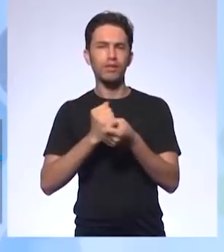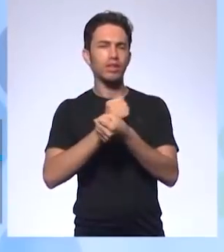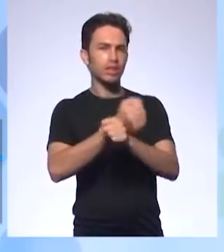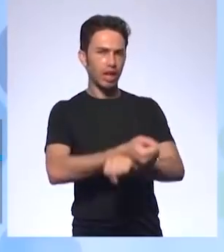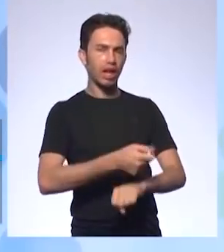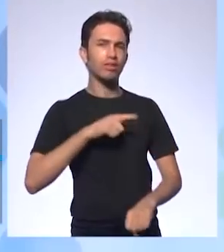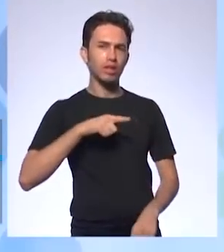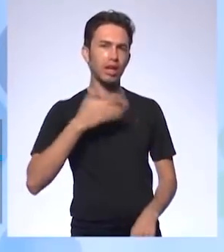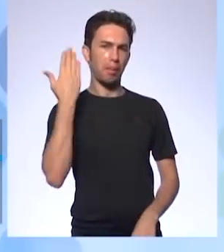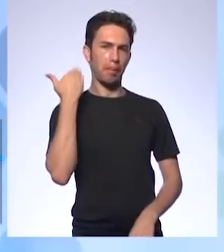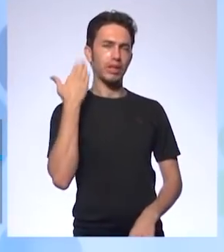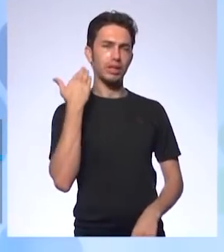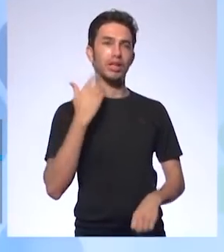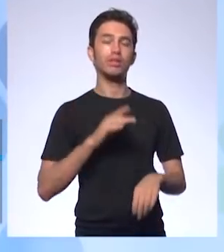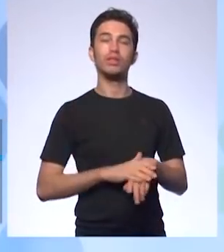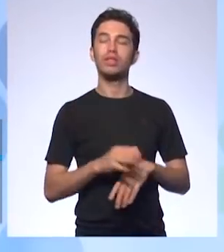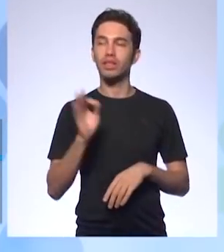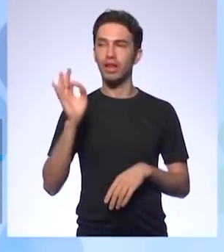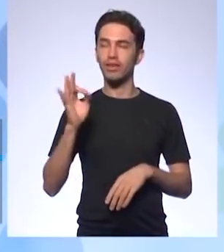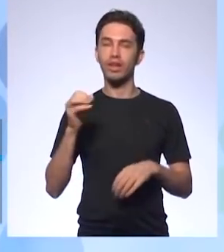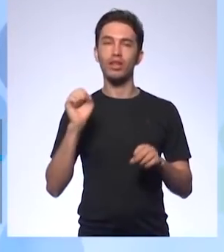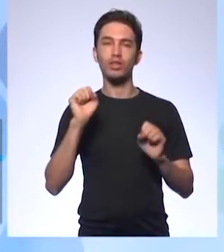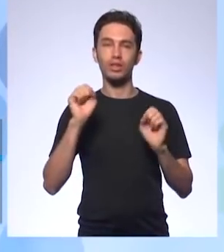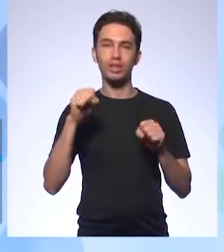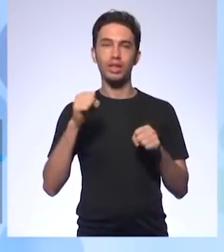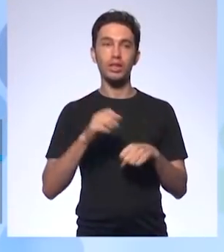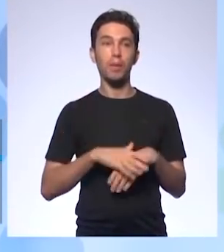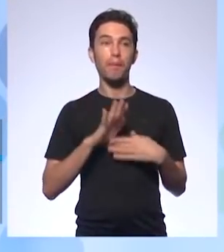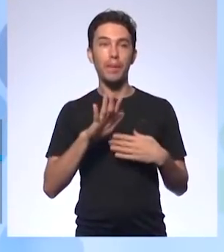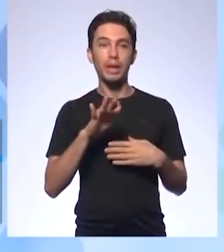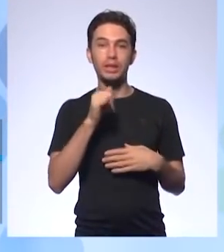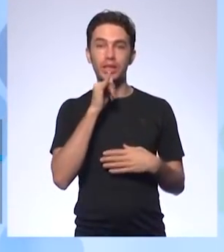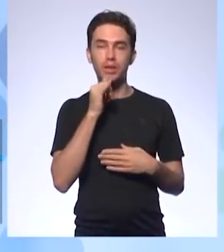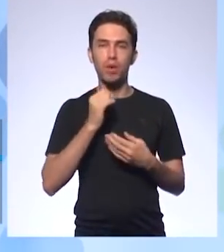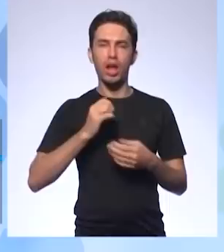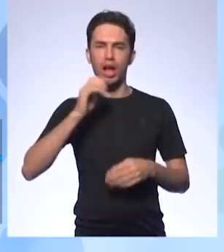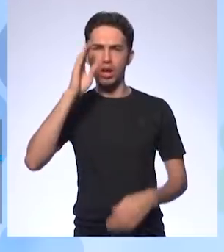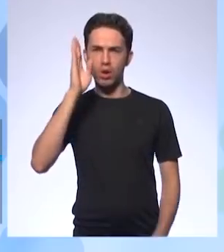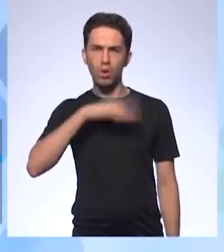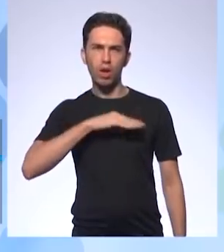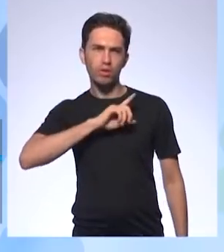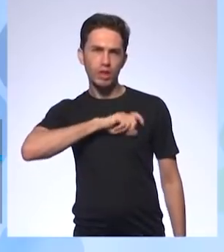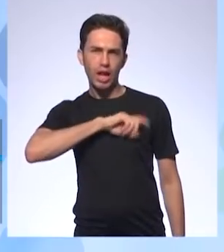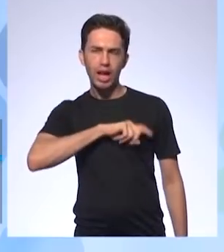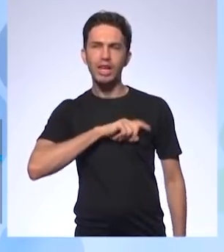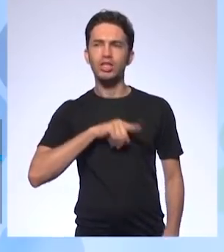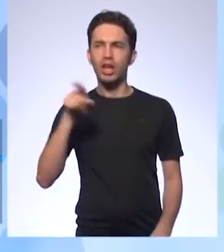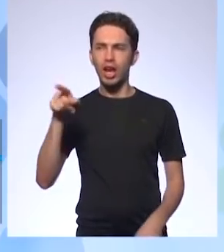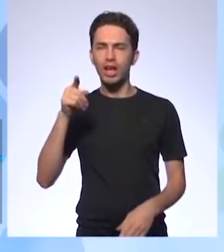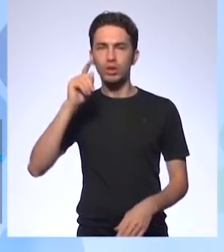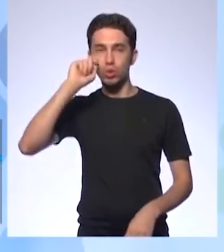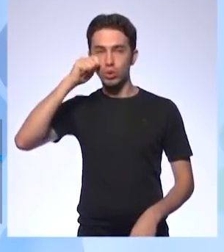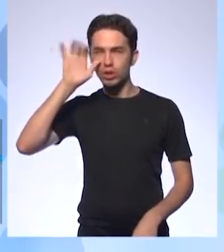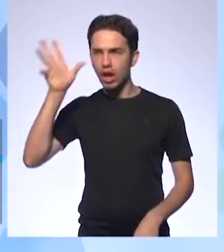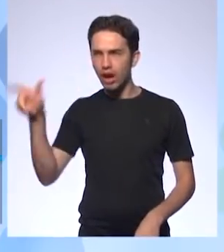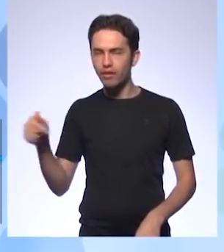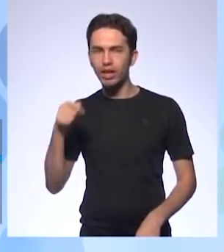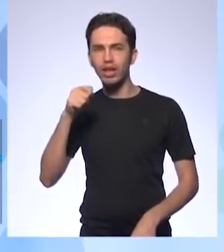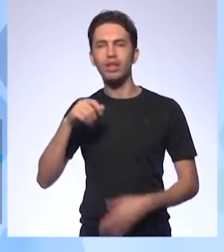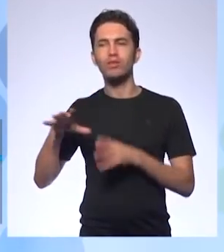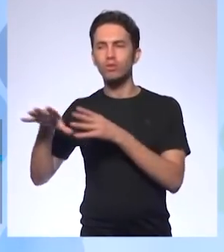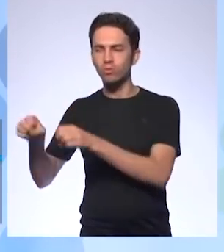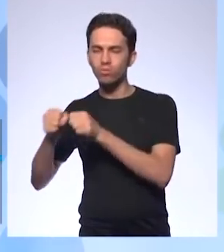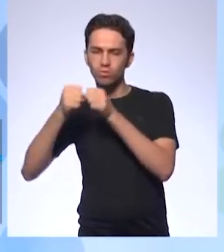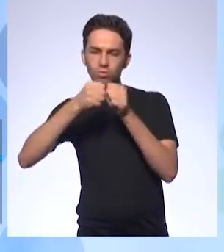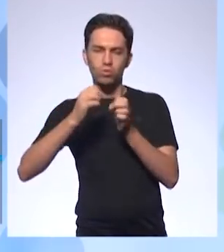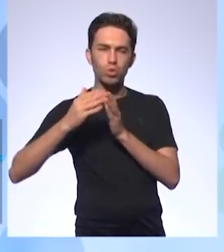Isso, sim, correto. Ainda assim, a crueldade da escravidão de africanos e o seu transporte forçado foi um episódio grave